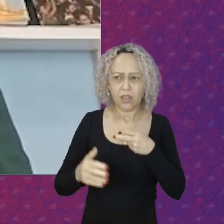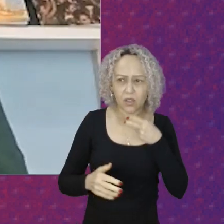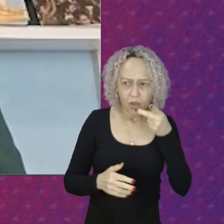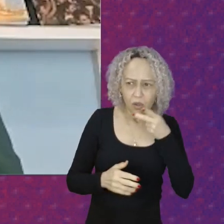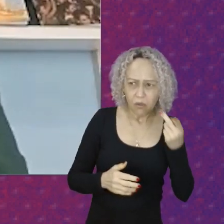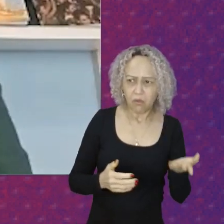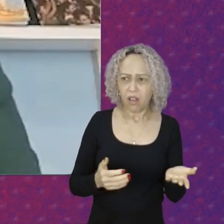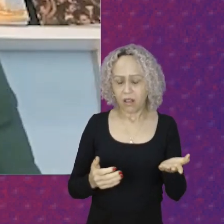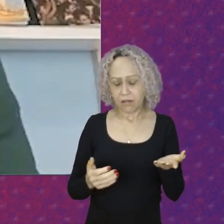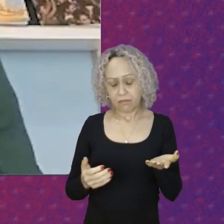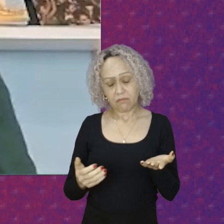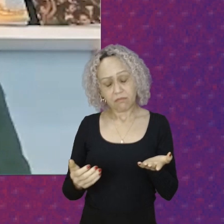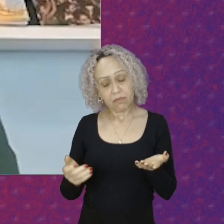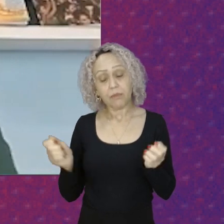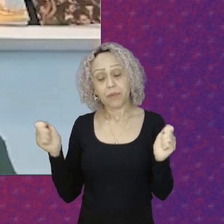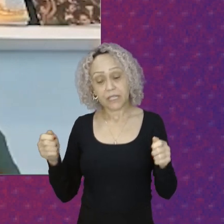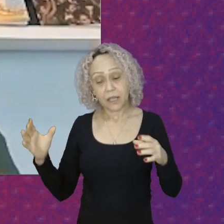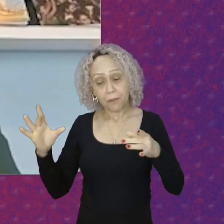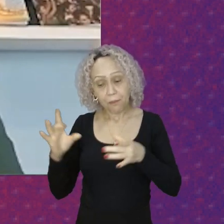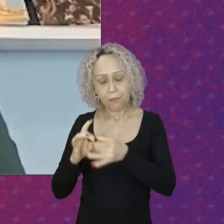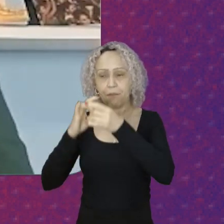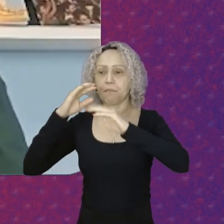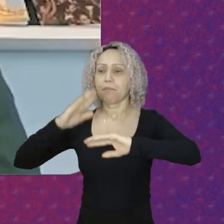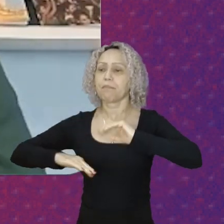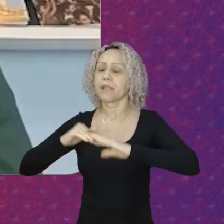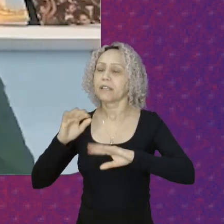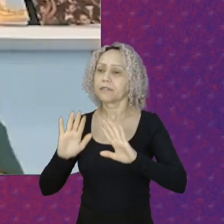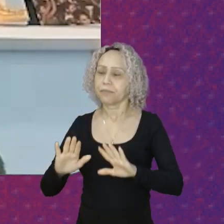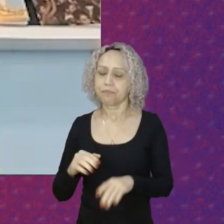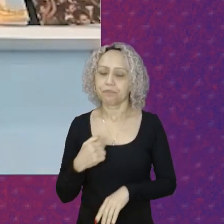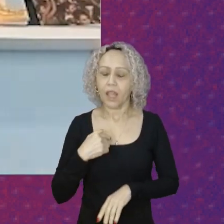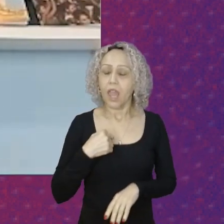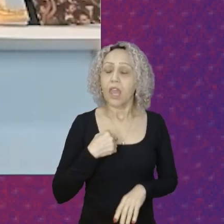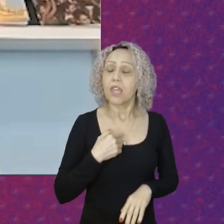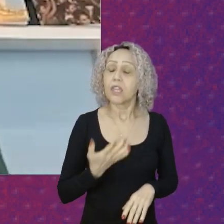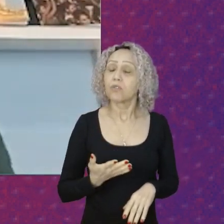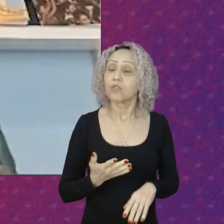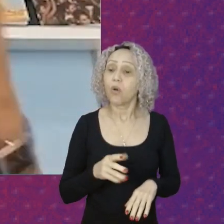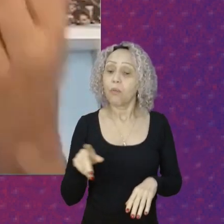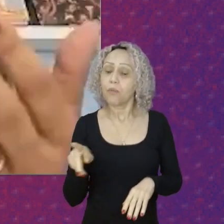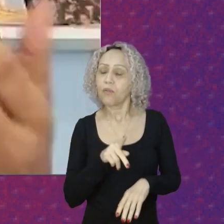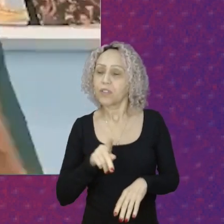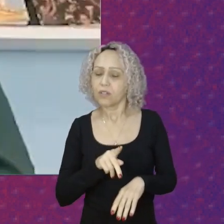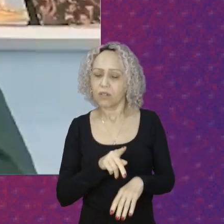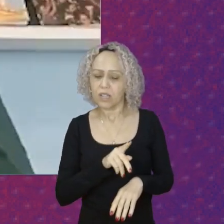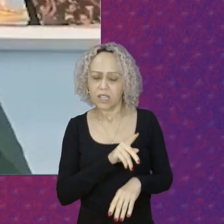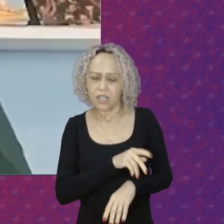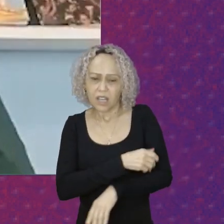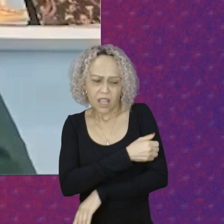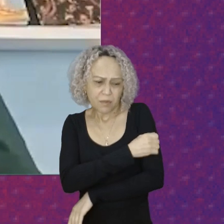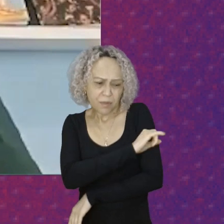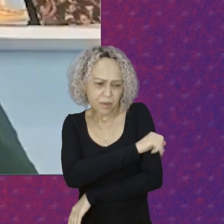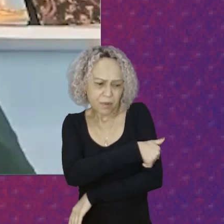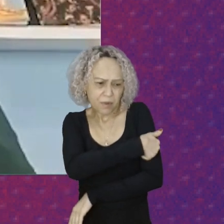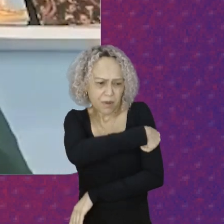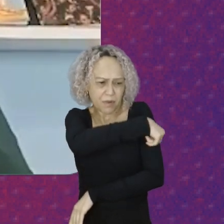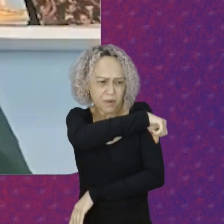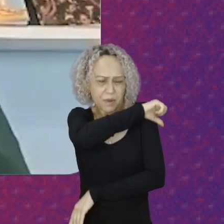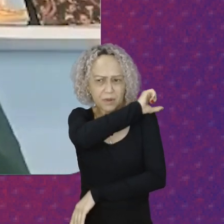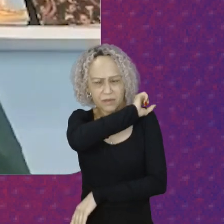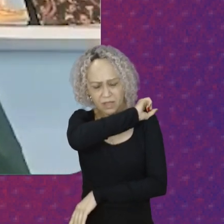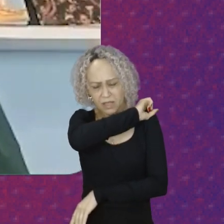séries iniciais, estou diretora de uma escola, e o meu princípio básico com as crianças que estão